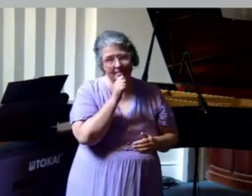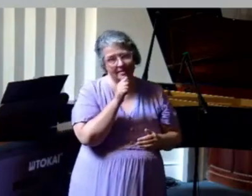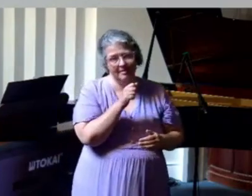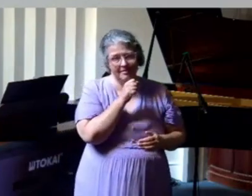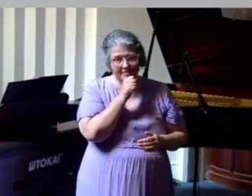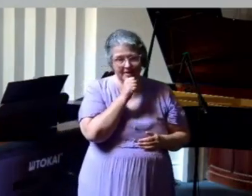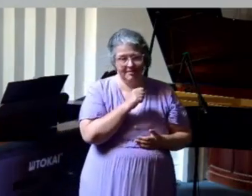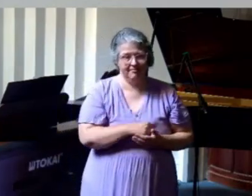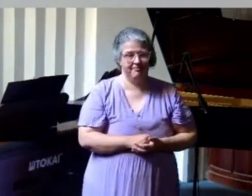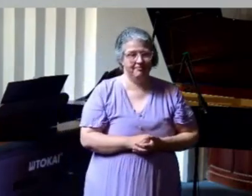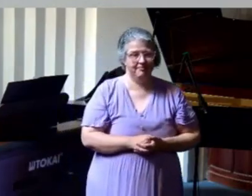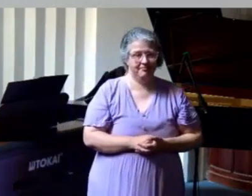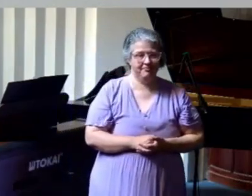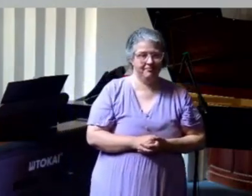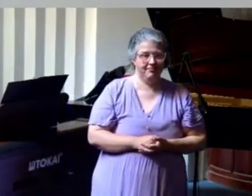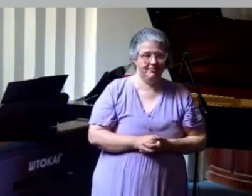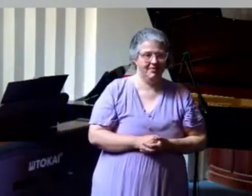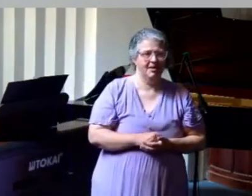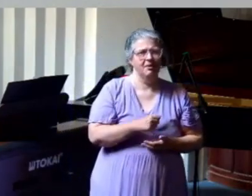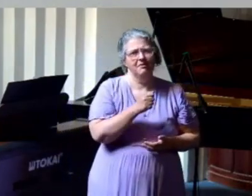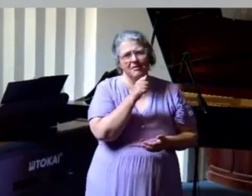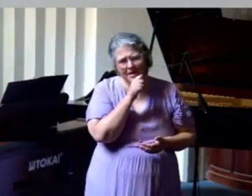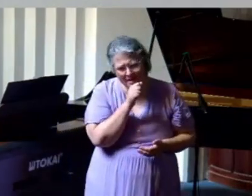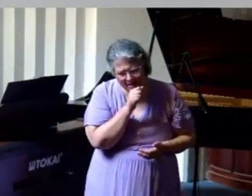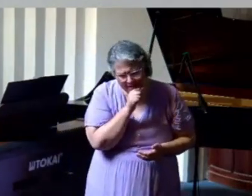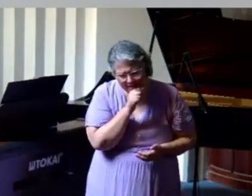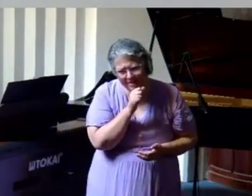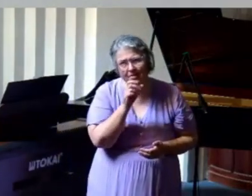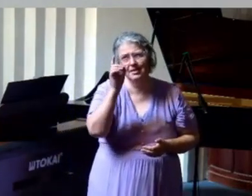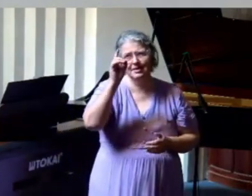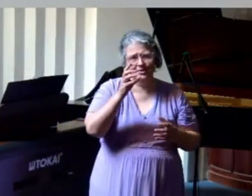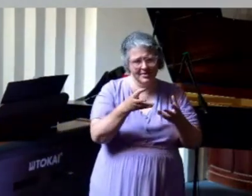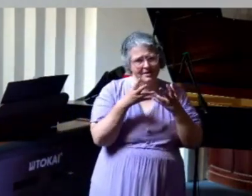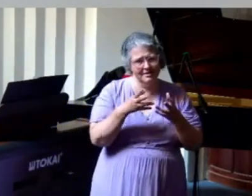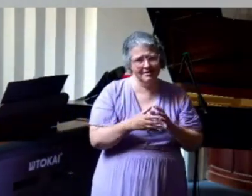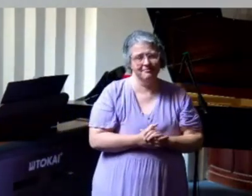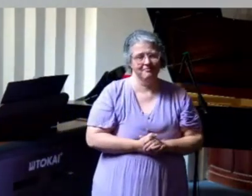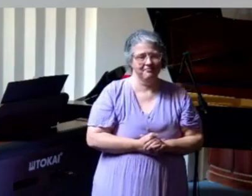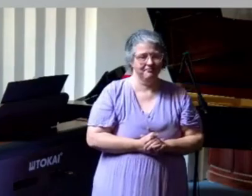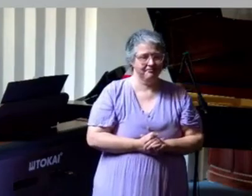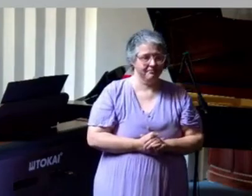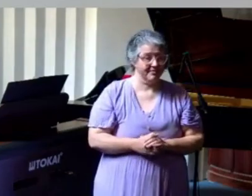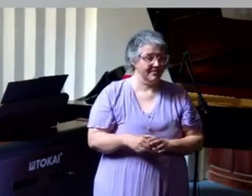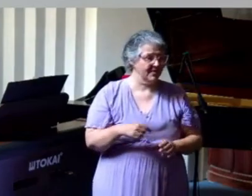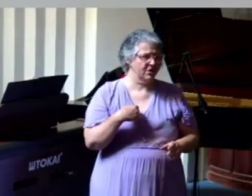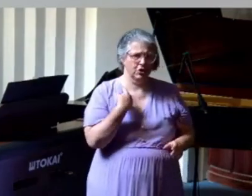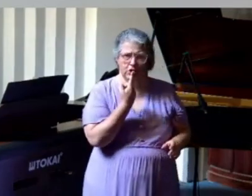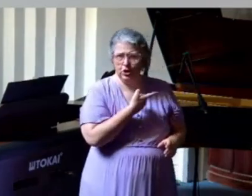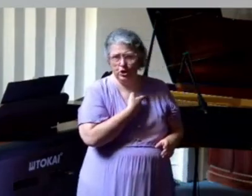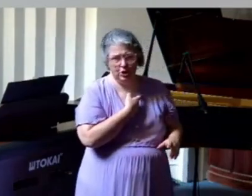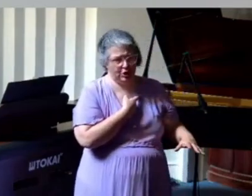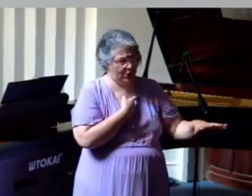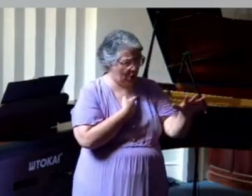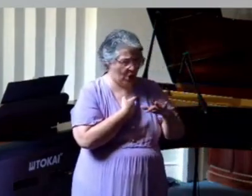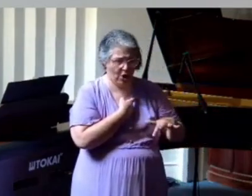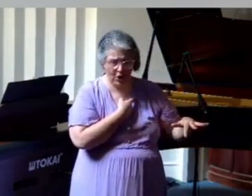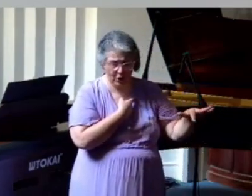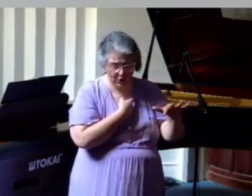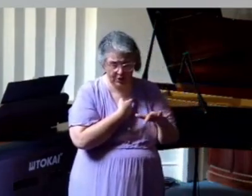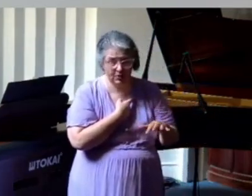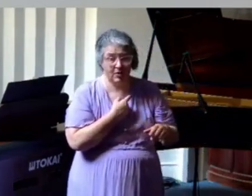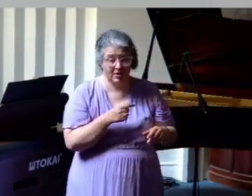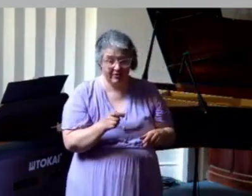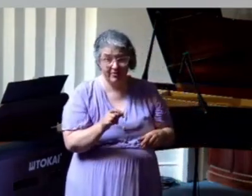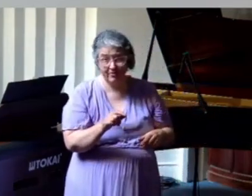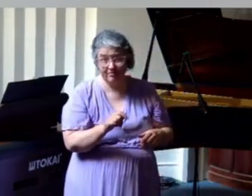Deus assim permitir, quando vocês estiverem bem velhinhos. Nós provavelmente não estaremos mais aqui quando